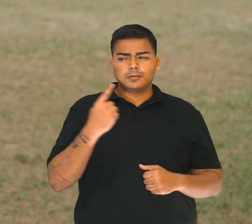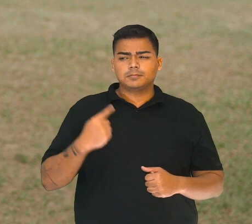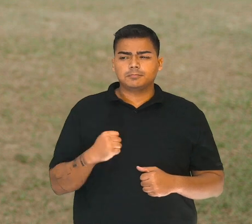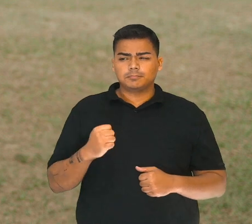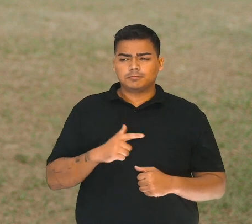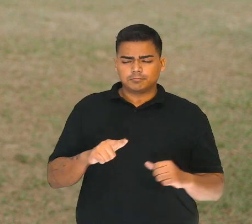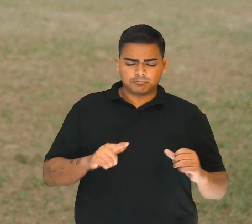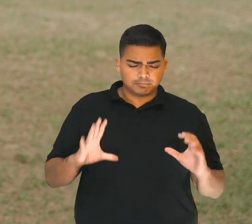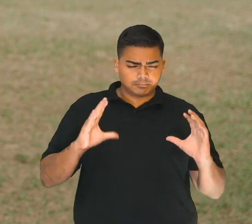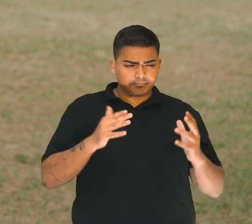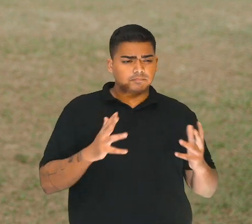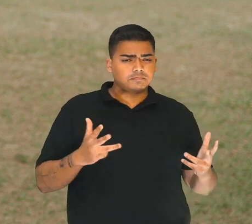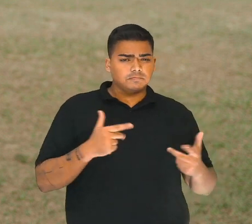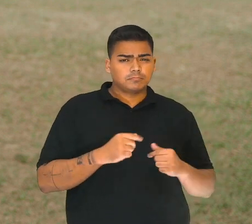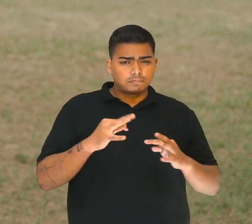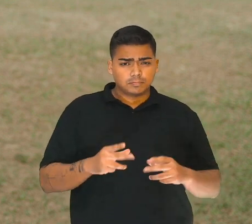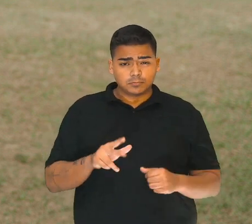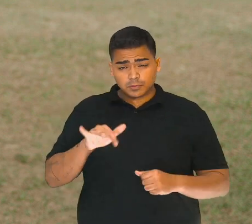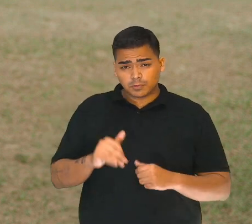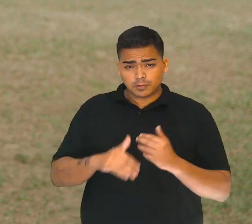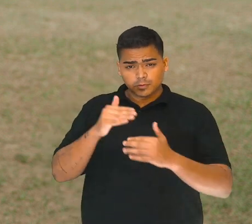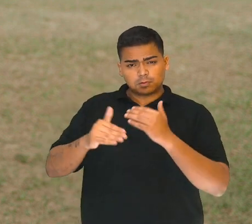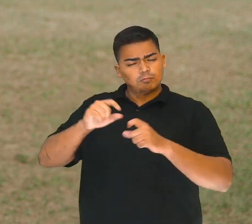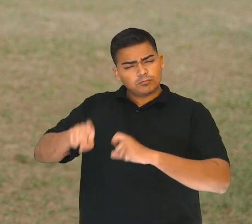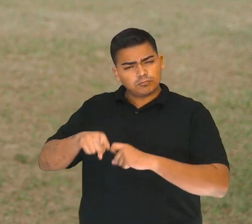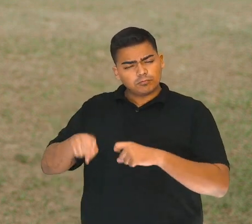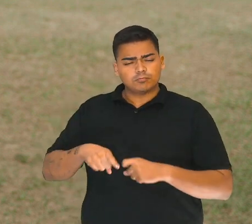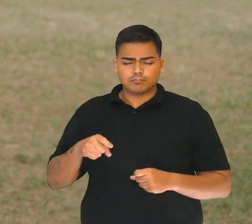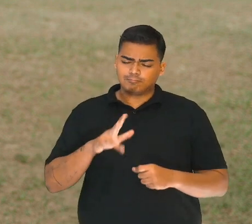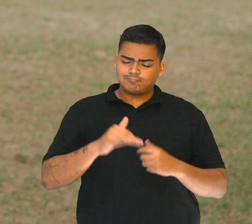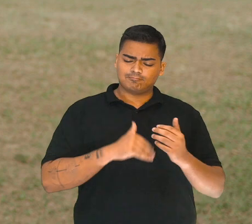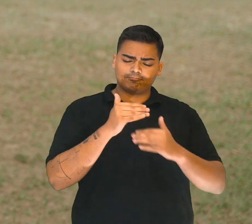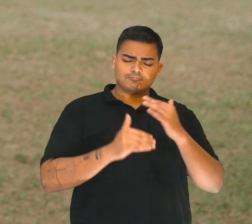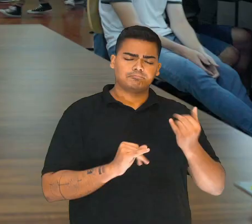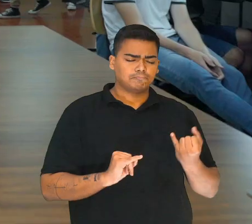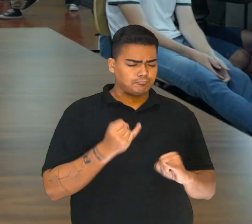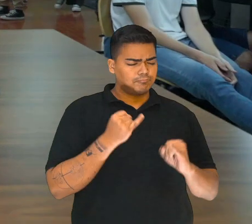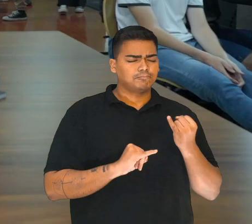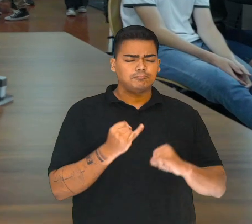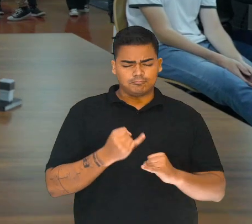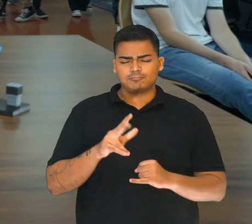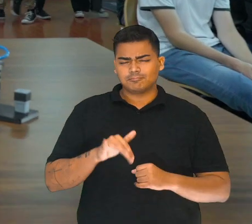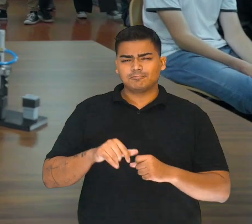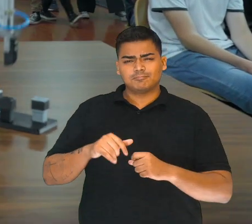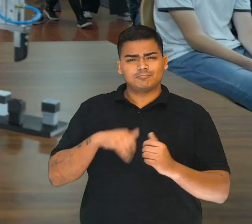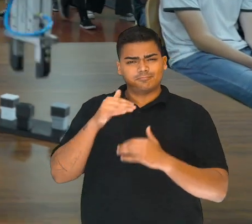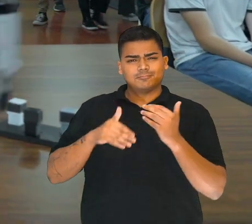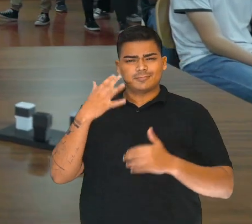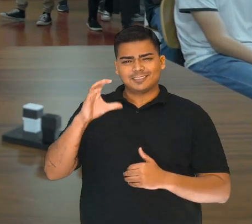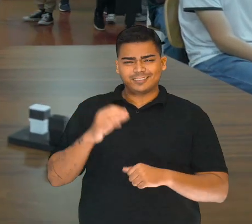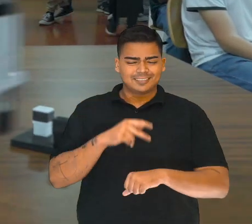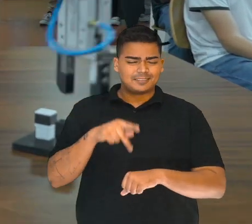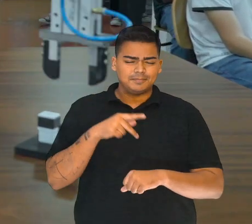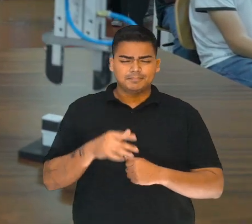e elevando a qualidade como um todo, quem vai crescer é o nosso agro, quem vai crescer é a nossa indústria, quem vai crescer é a ciência